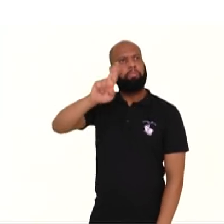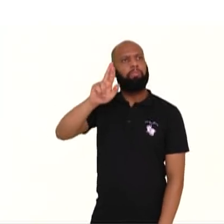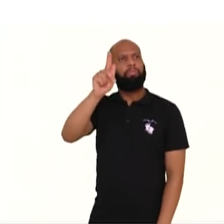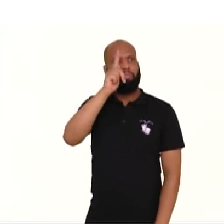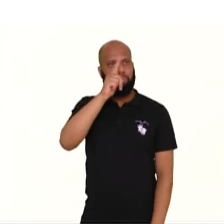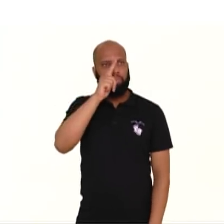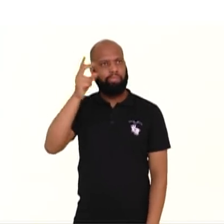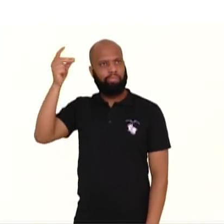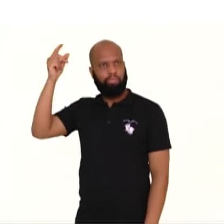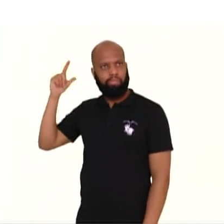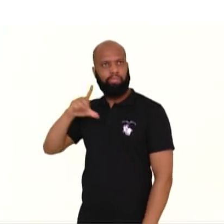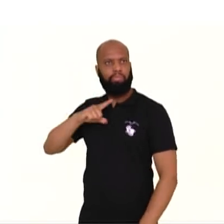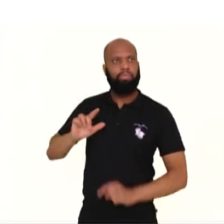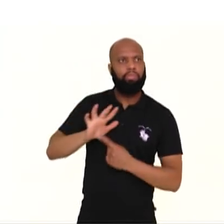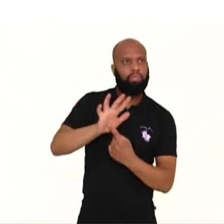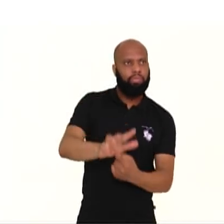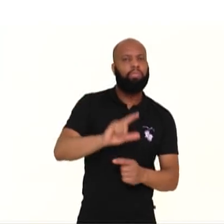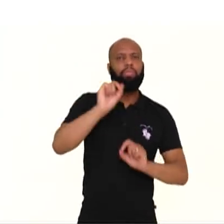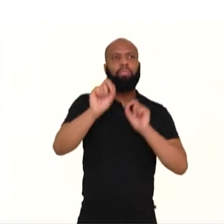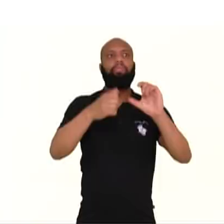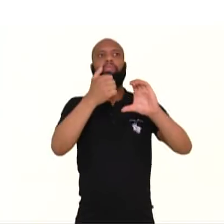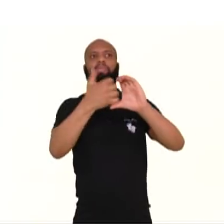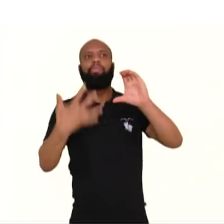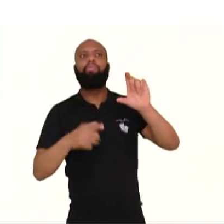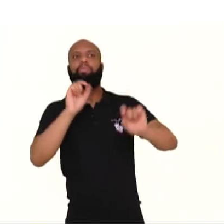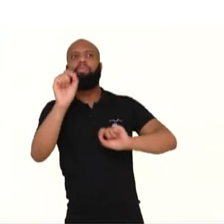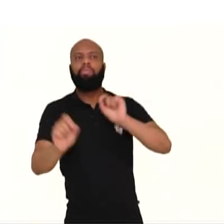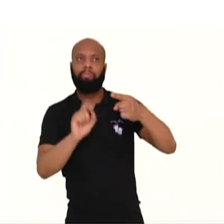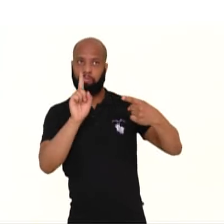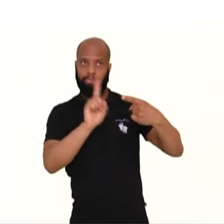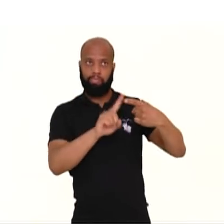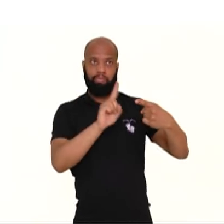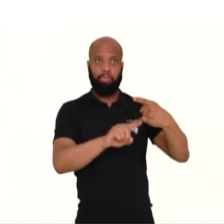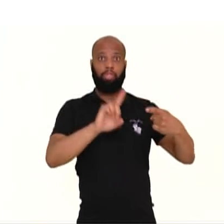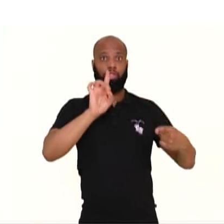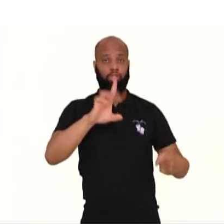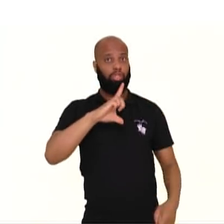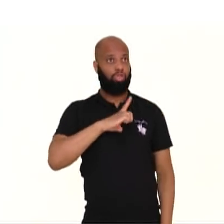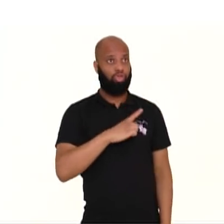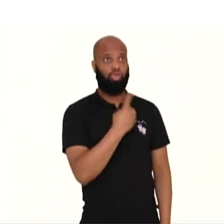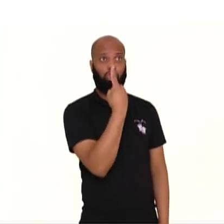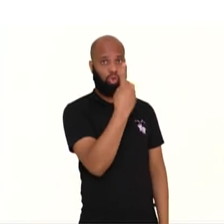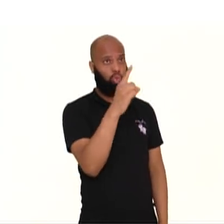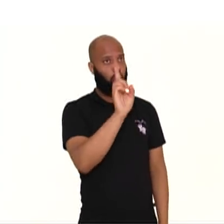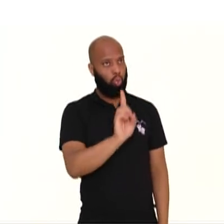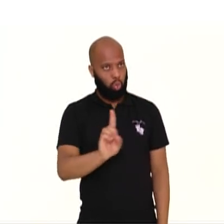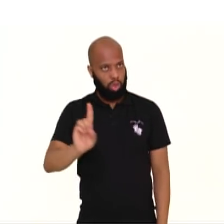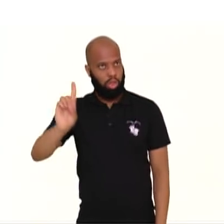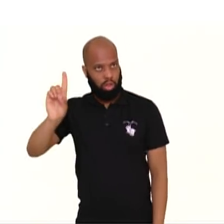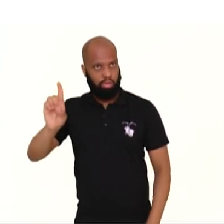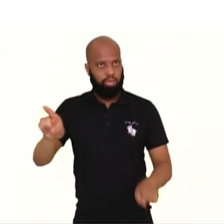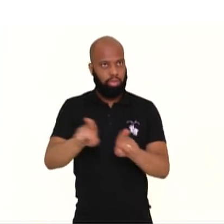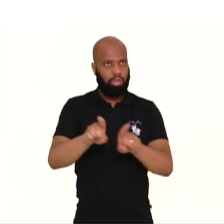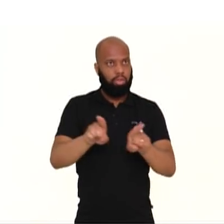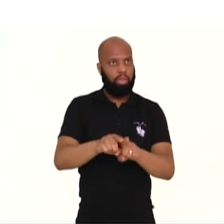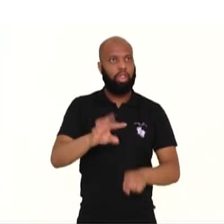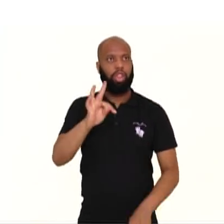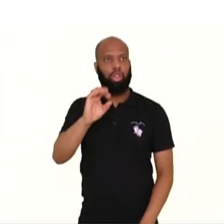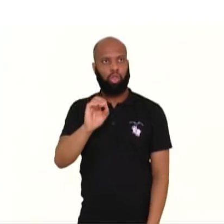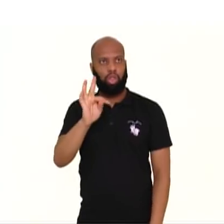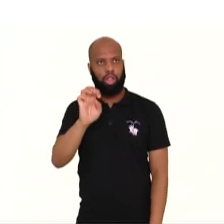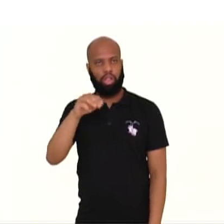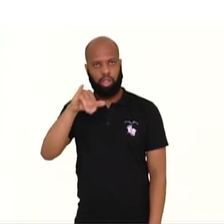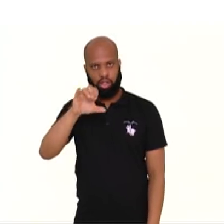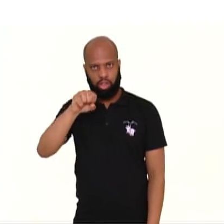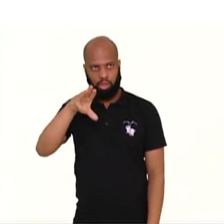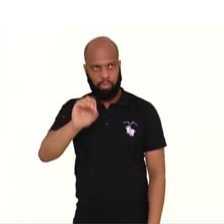a religião na Grécia Antiga apresentou como características na letra A, o monoteísmo e o